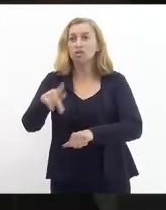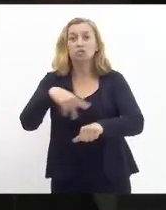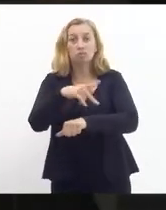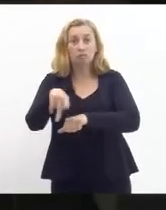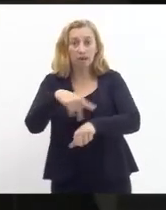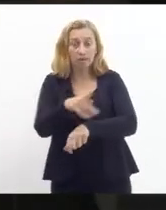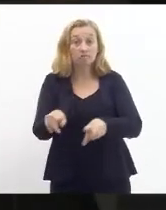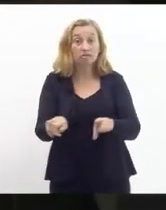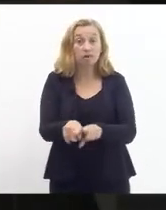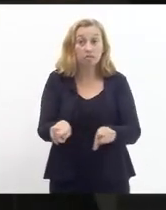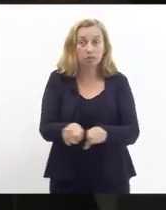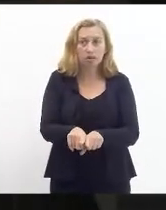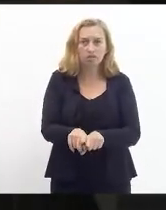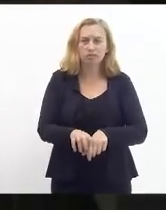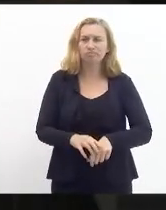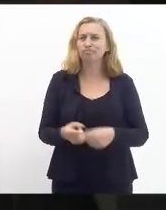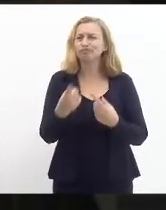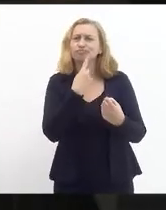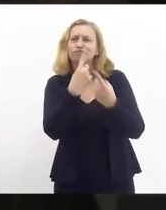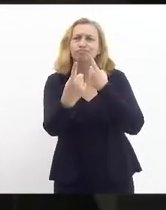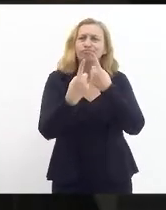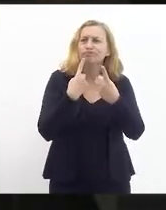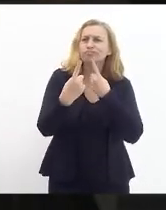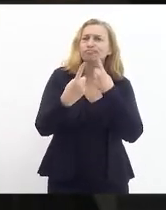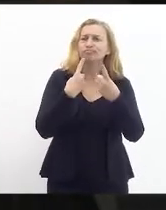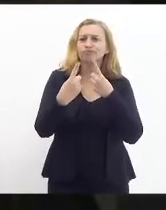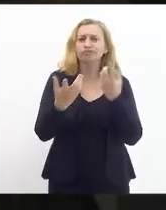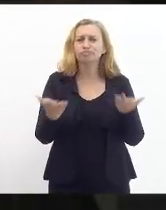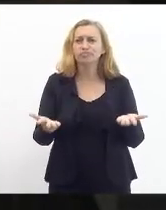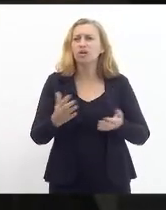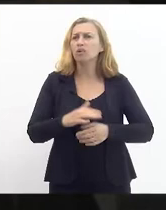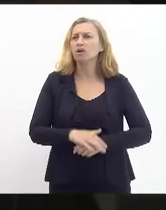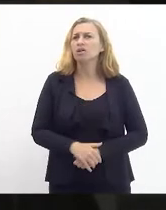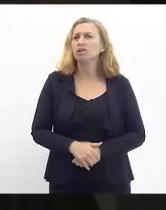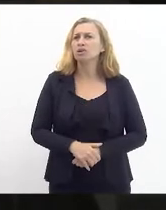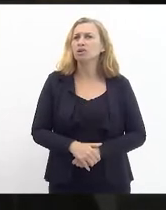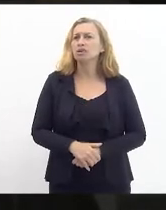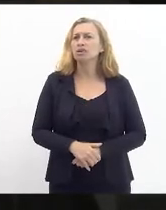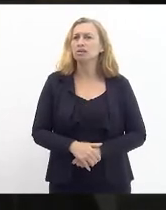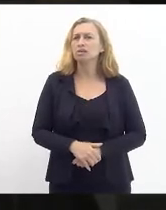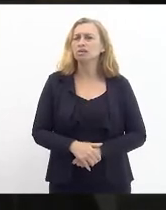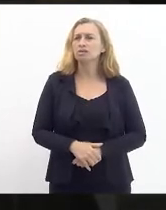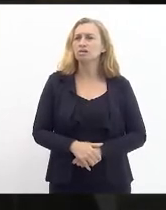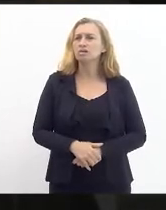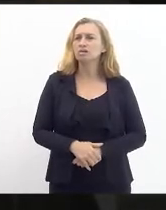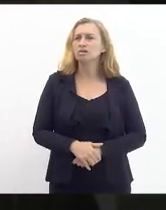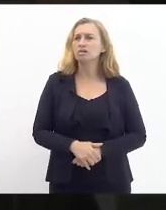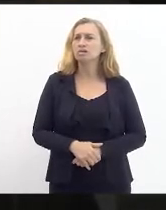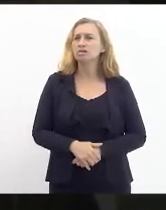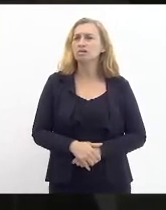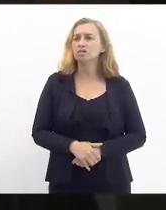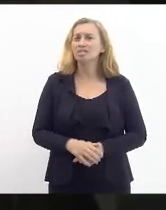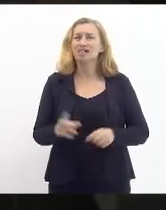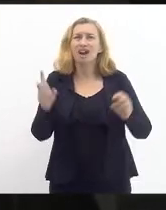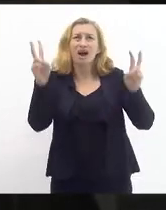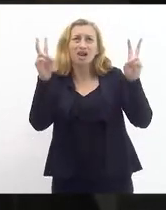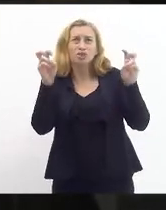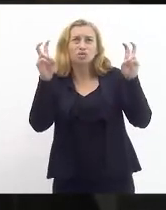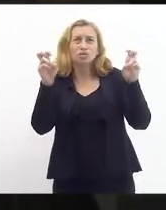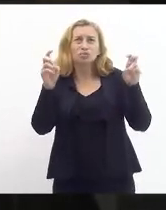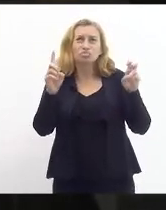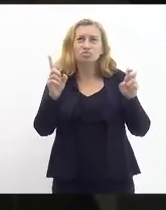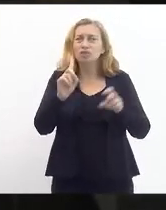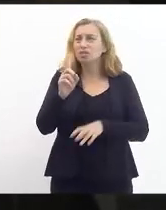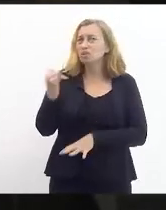país numa discussão efêmera de perfumaria de assuntos que não